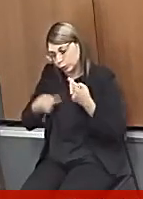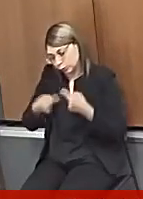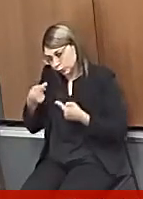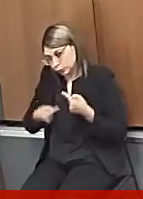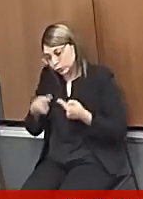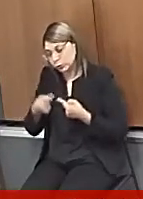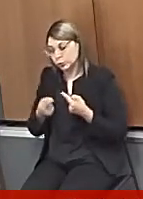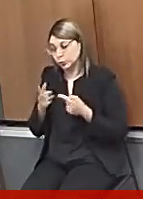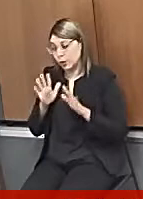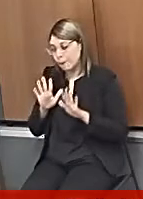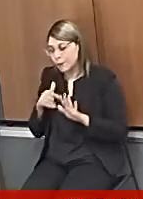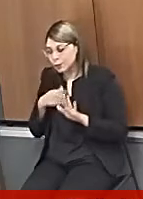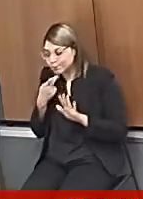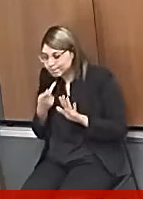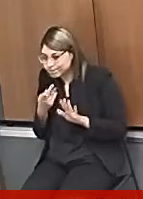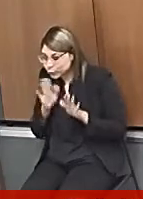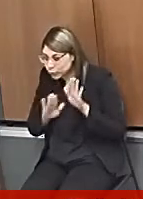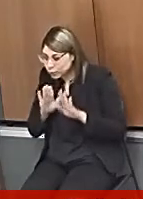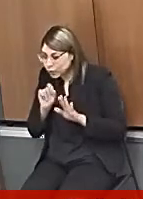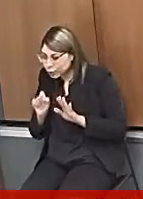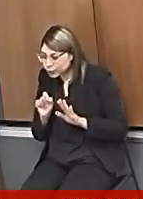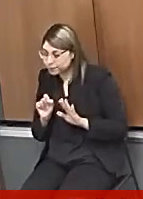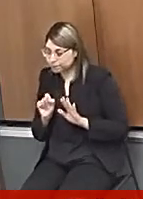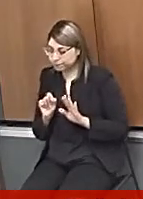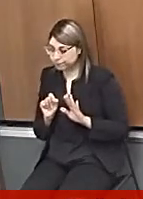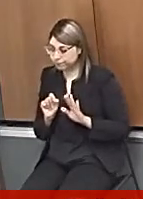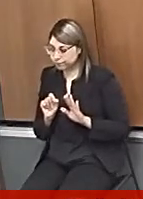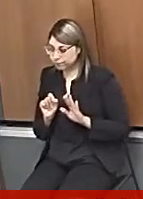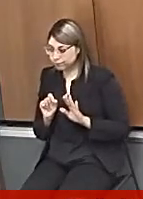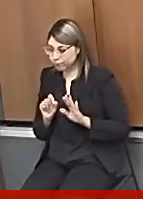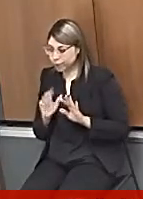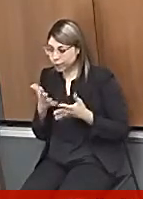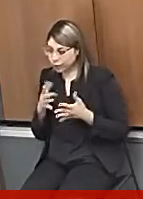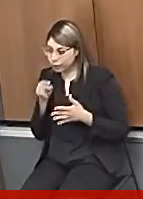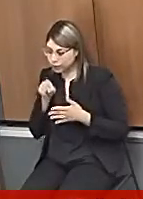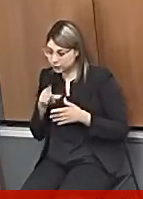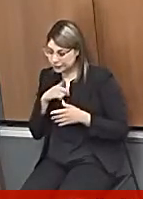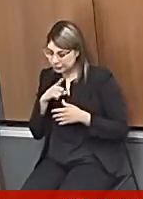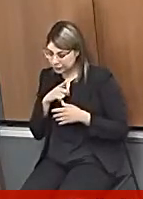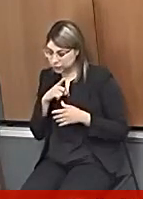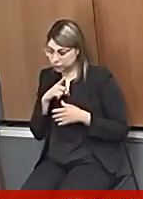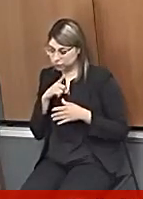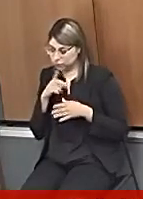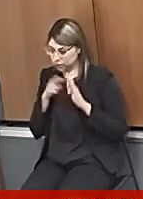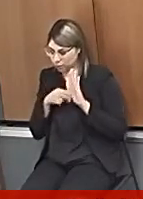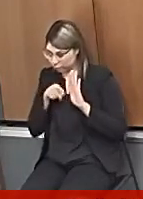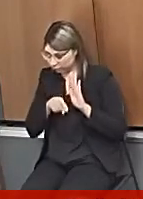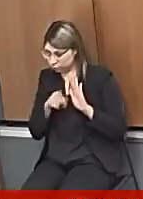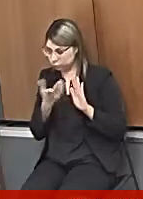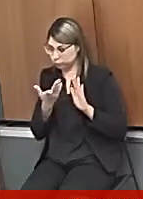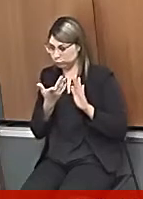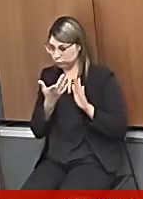e uma ponderação que eu faria é que independentemente dessa previsão normativa a